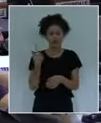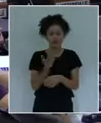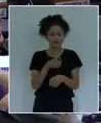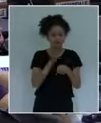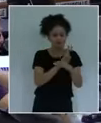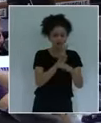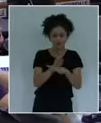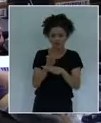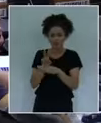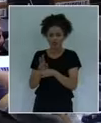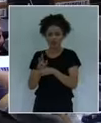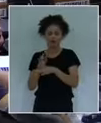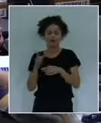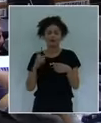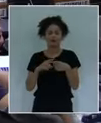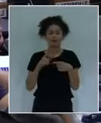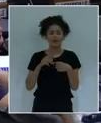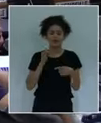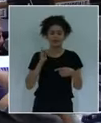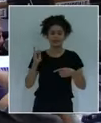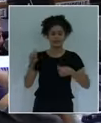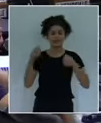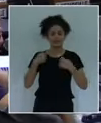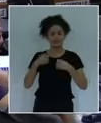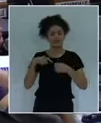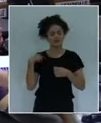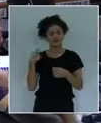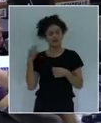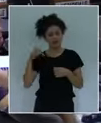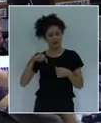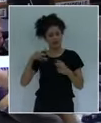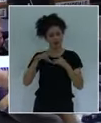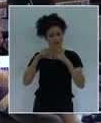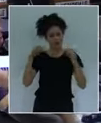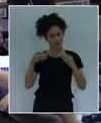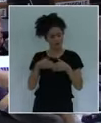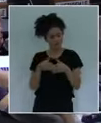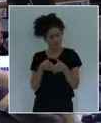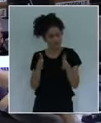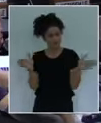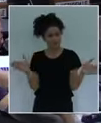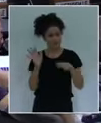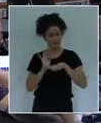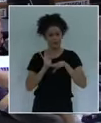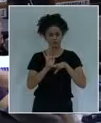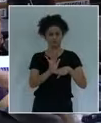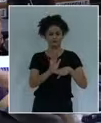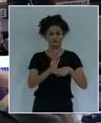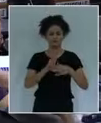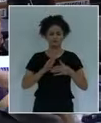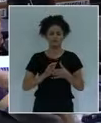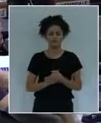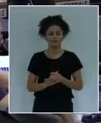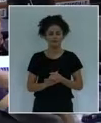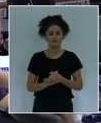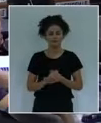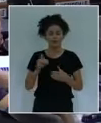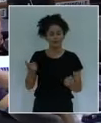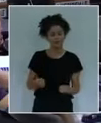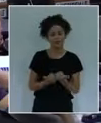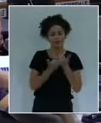se houvesse necessidade, as nossas portas, a Câmara também, serviria de um apoio, de uma base, para dar aí um